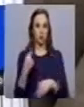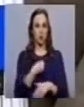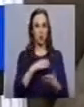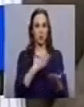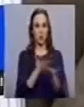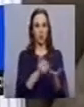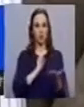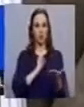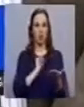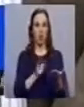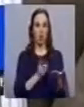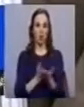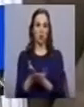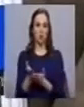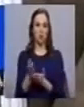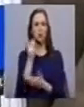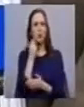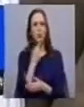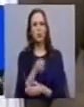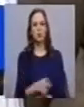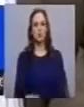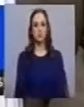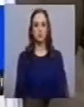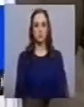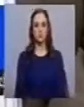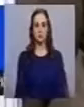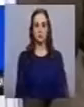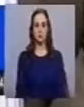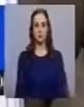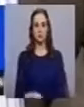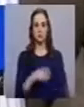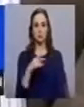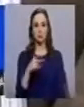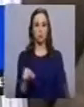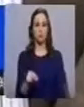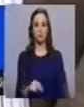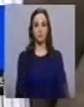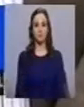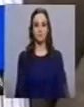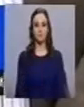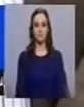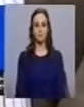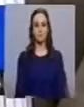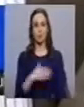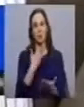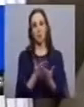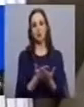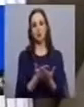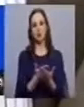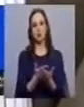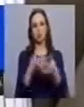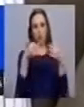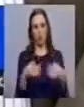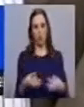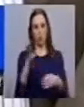Pelos vistos, continuamos a ser. Como? Não há uma proposta inicial? Não. Não foi apresentada nenhuma proposta formal